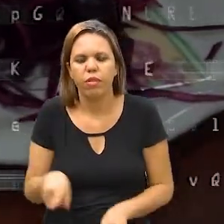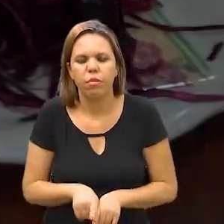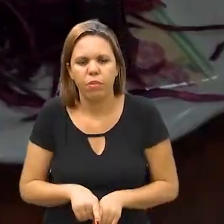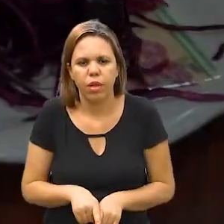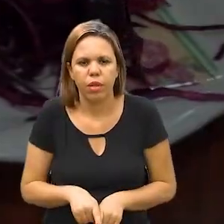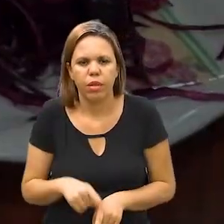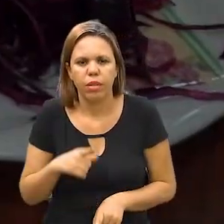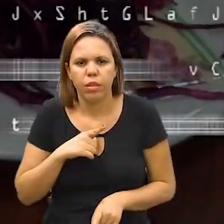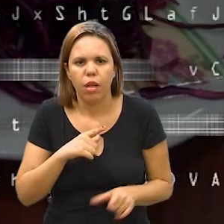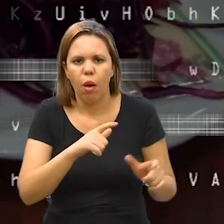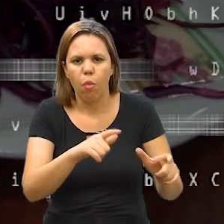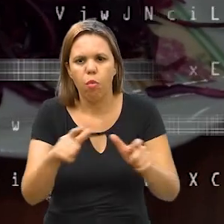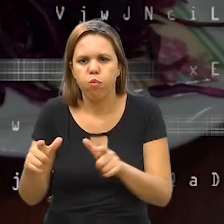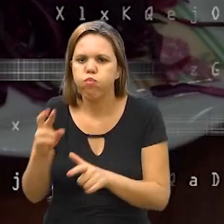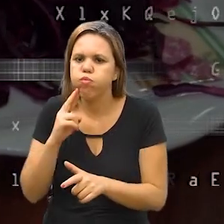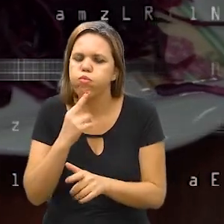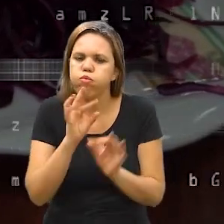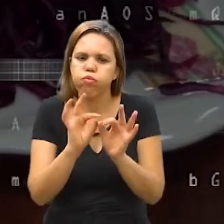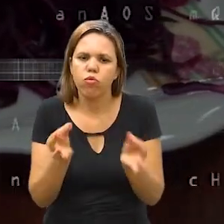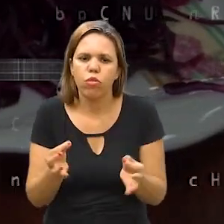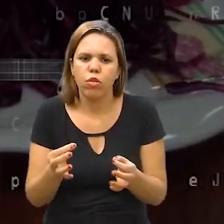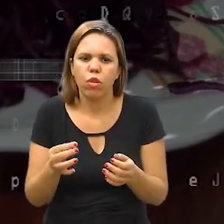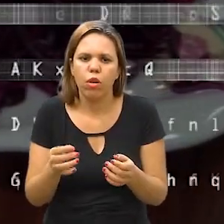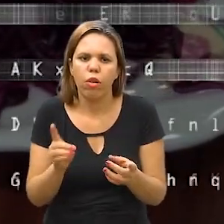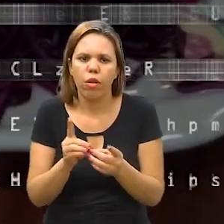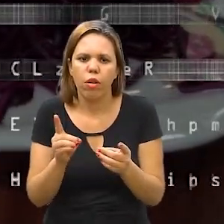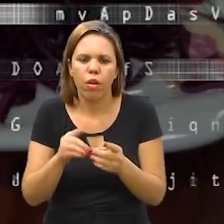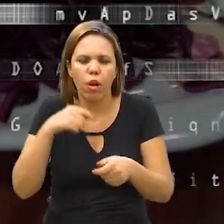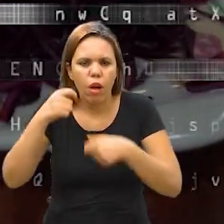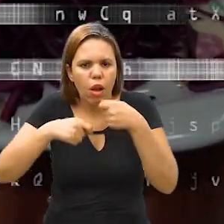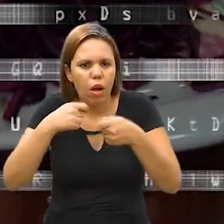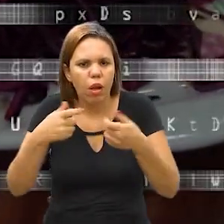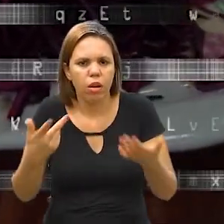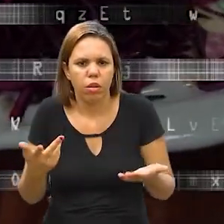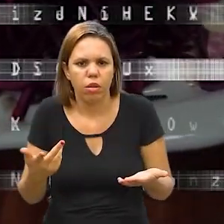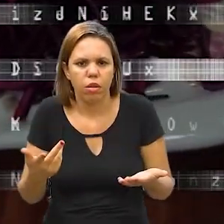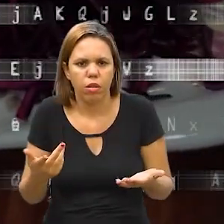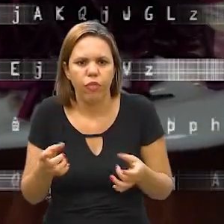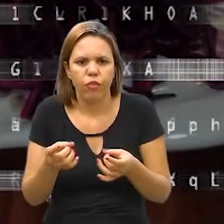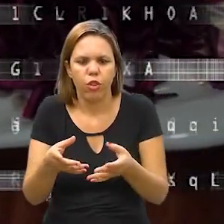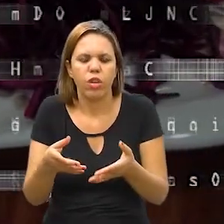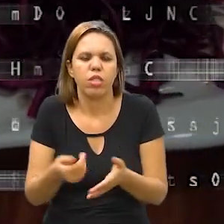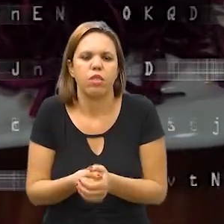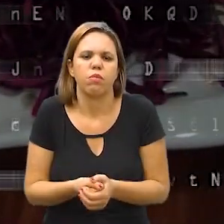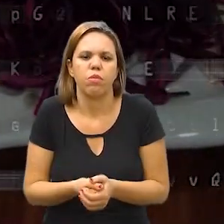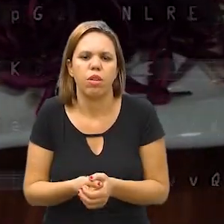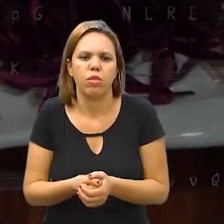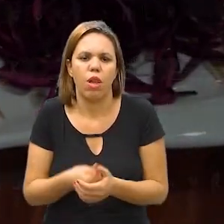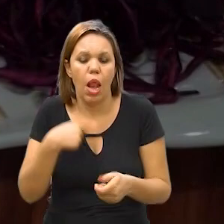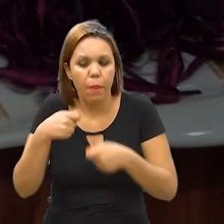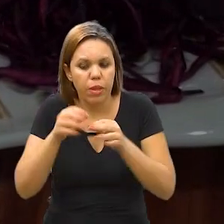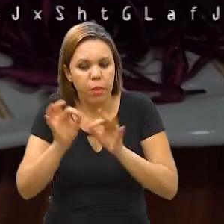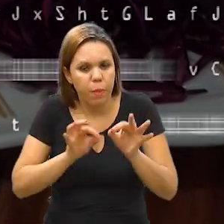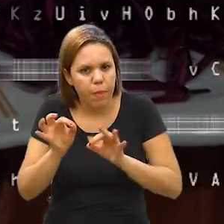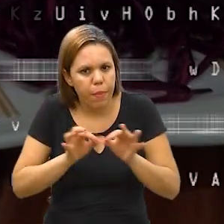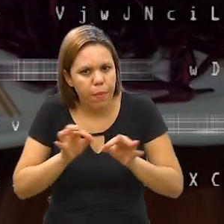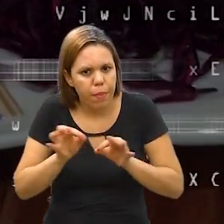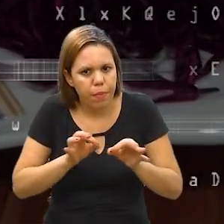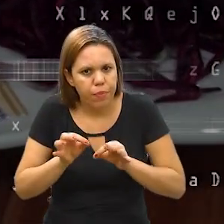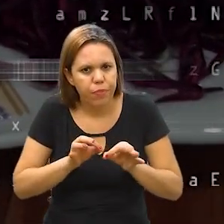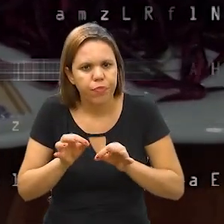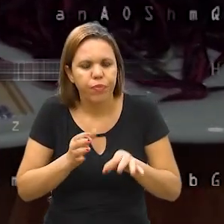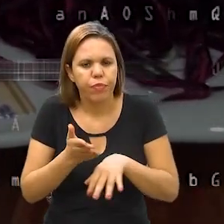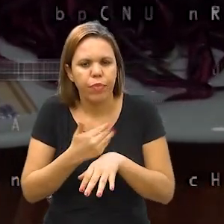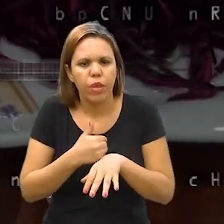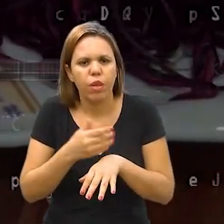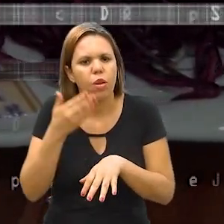pode ter cantinas, com serviços de alimentação privativos e do fornecimento de alimentos preparados preponderantemente